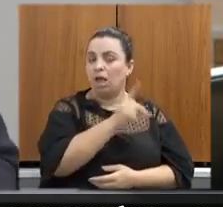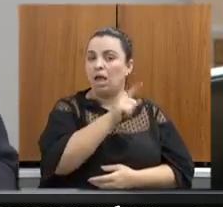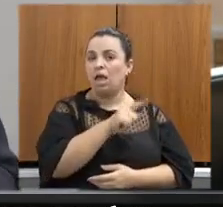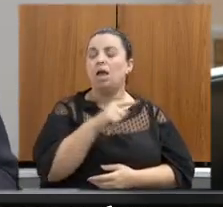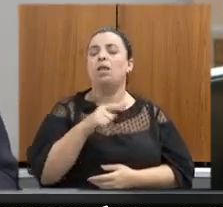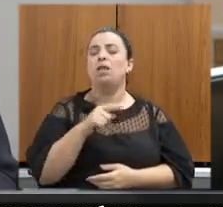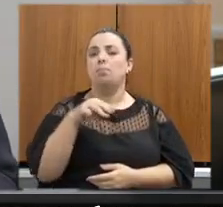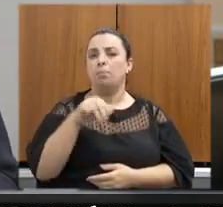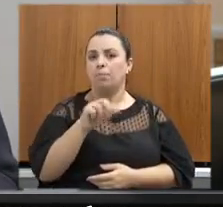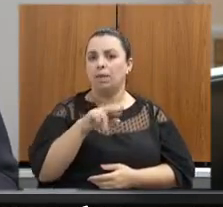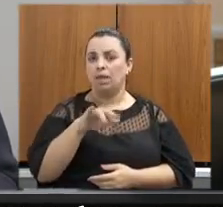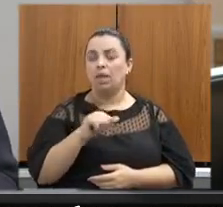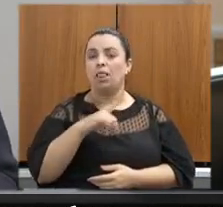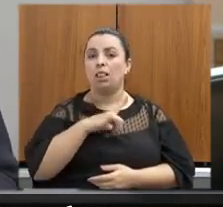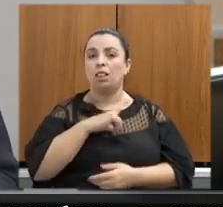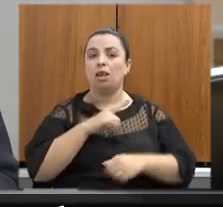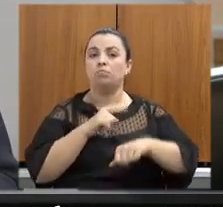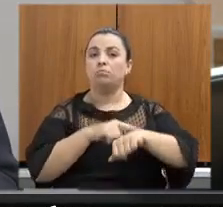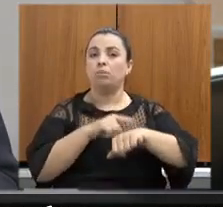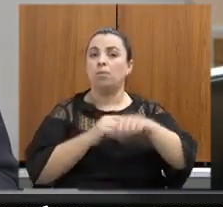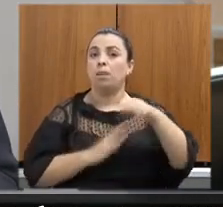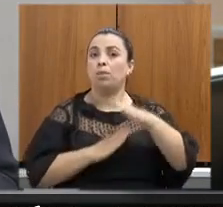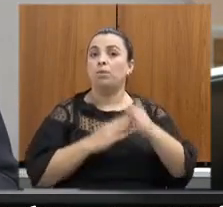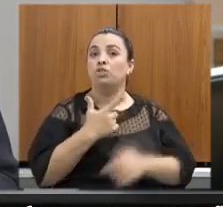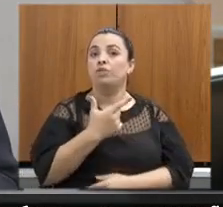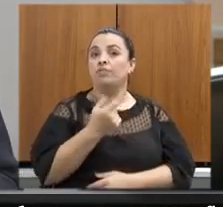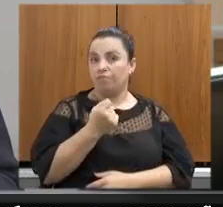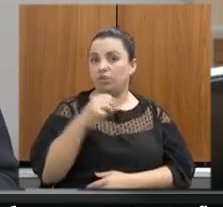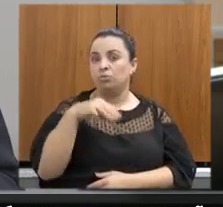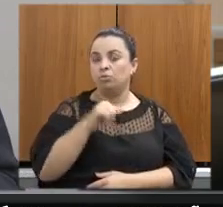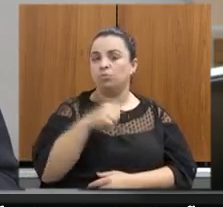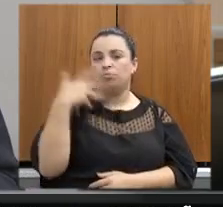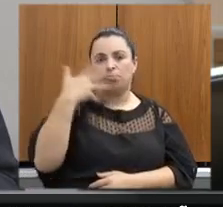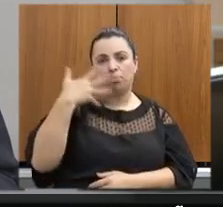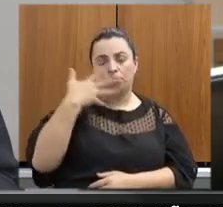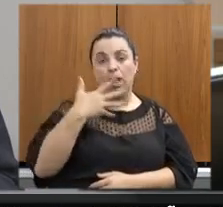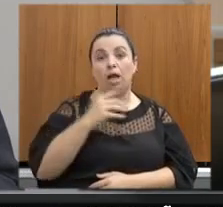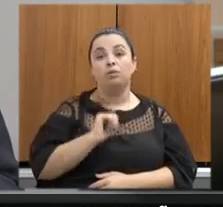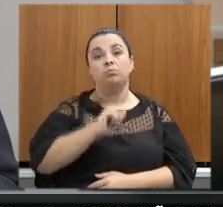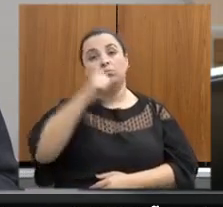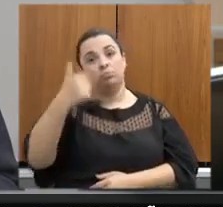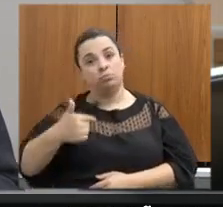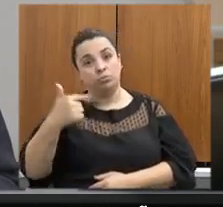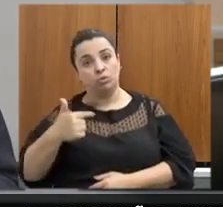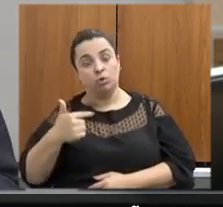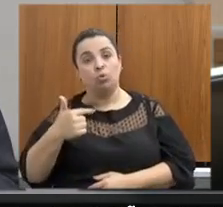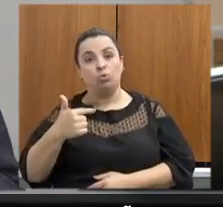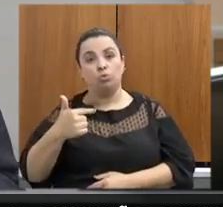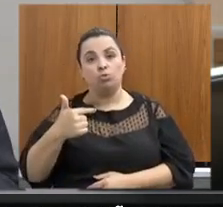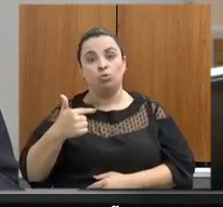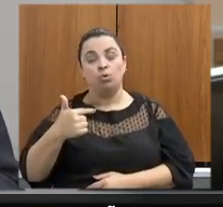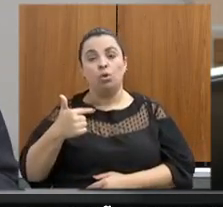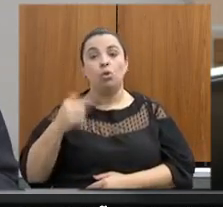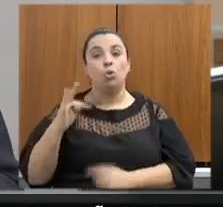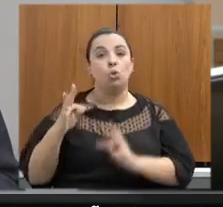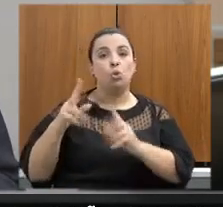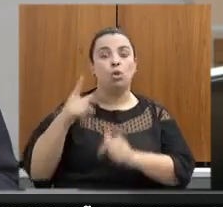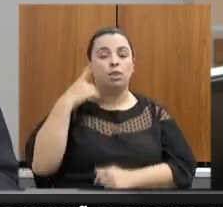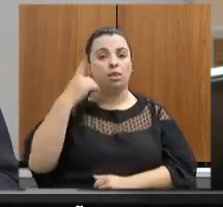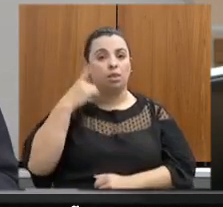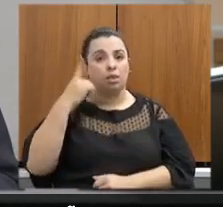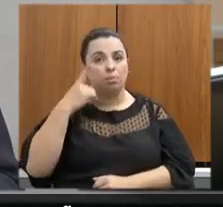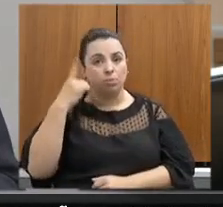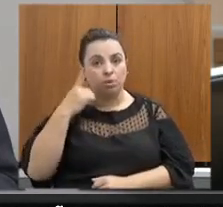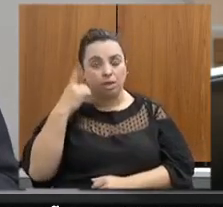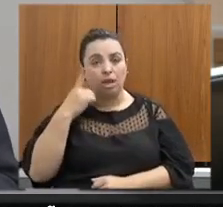Carvalho de Mello, disporá de até 20 minutos para a sua exposição. Na sequência, será concedida a palavra aos deputados e aos deputados